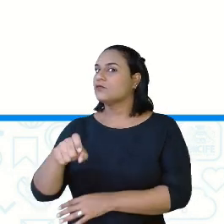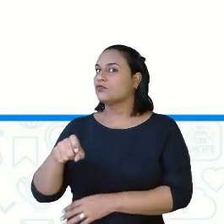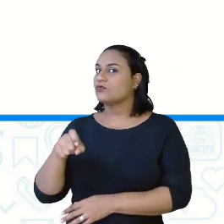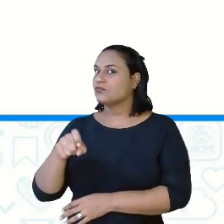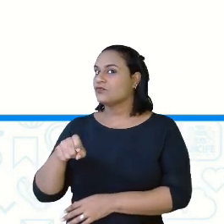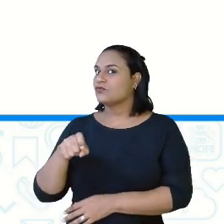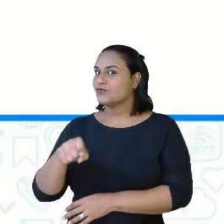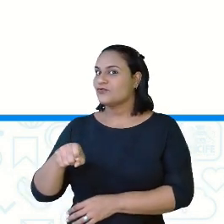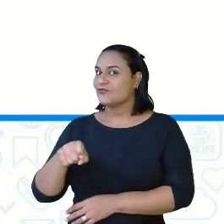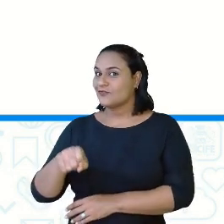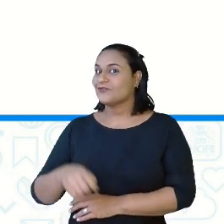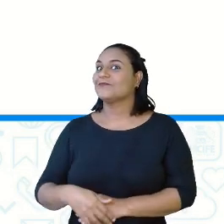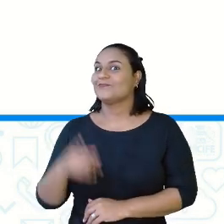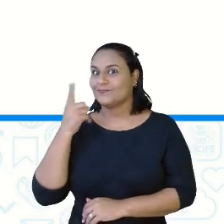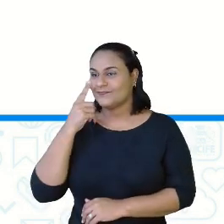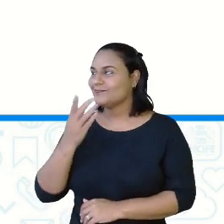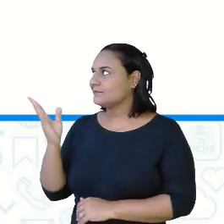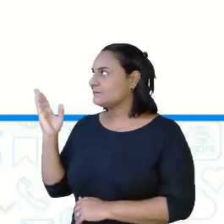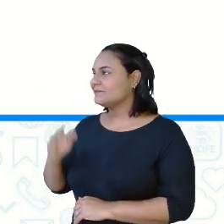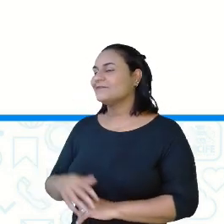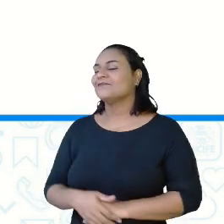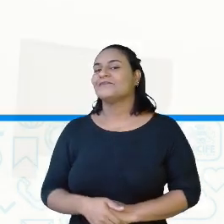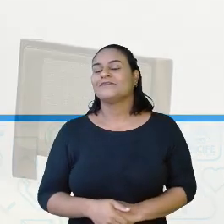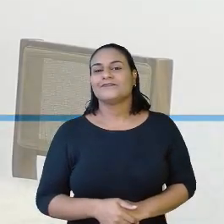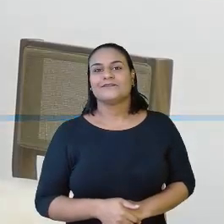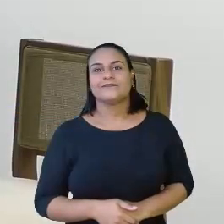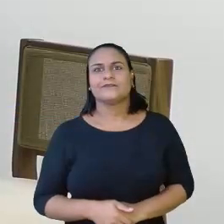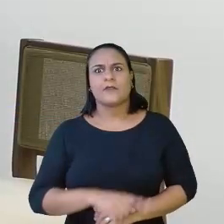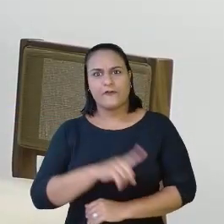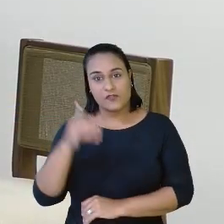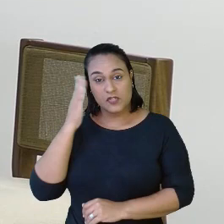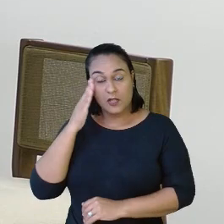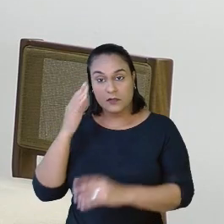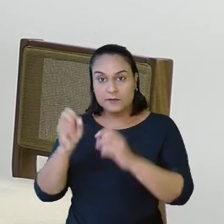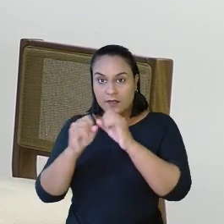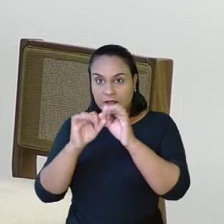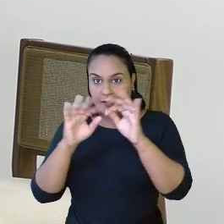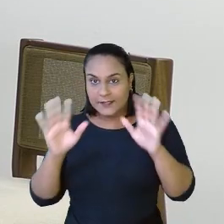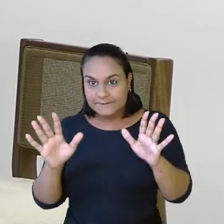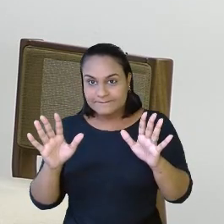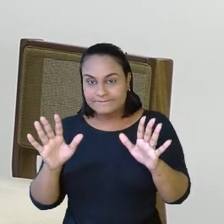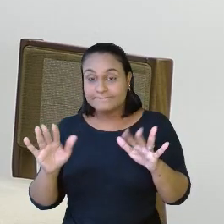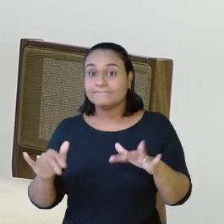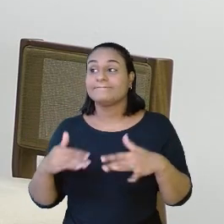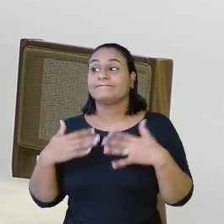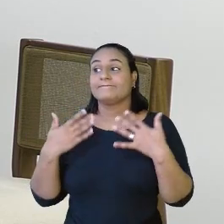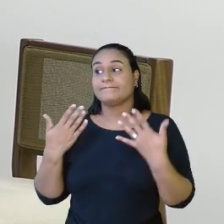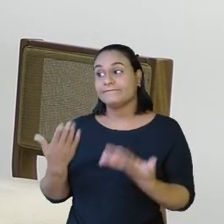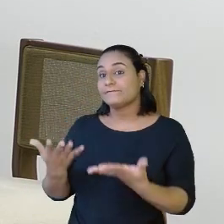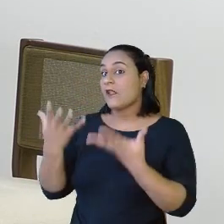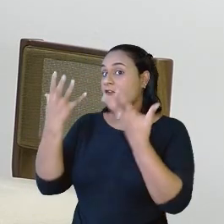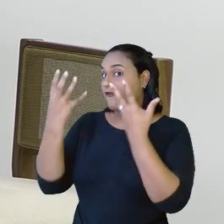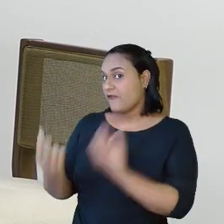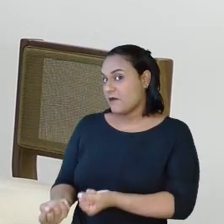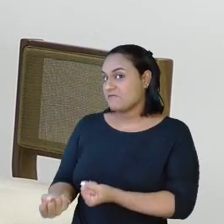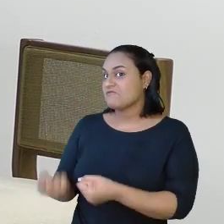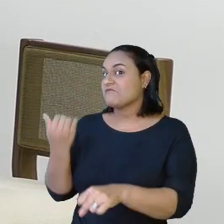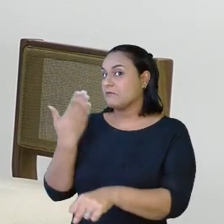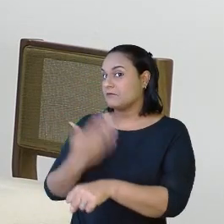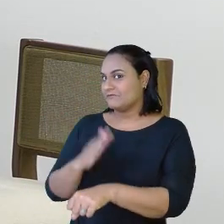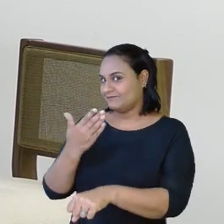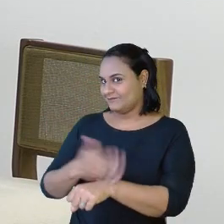grafadas com X, ok? Vocês compreenderam direitinho? Então, vamos